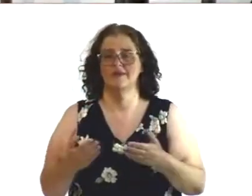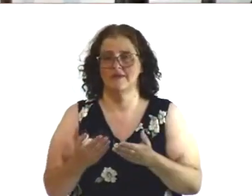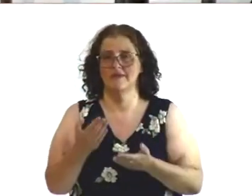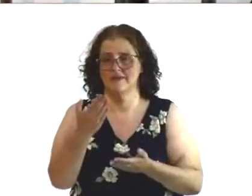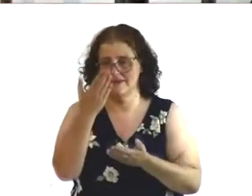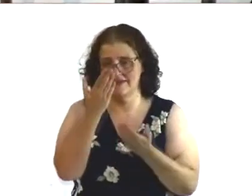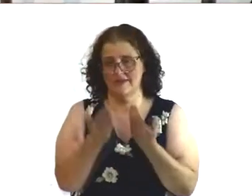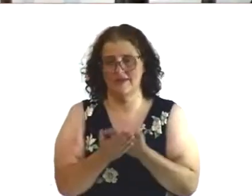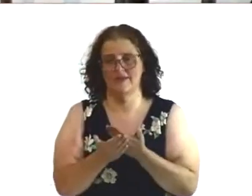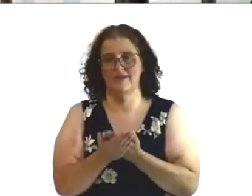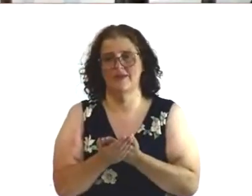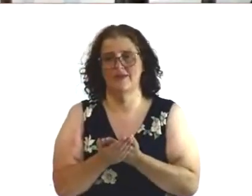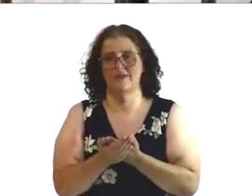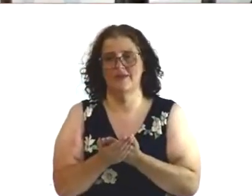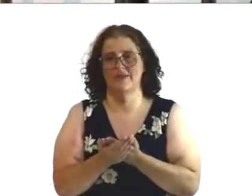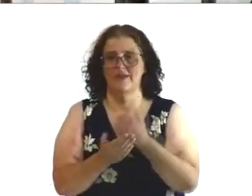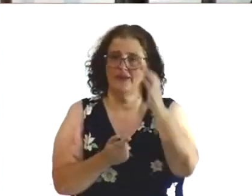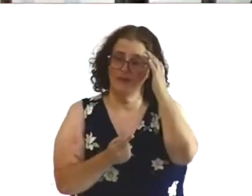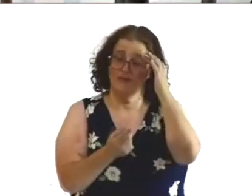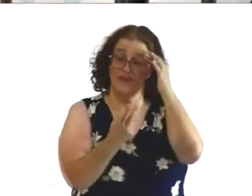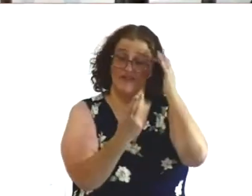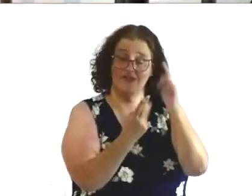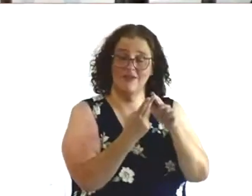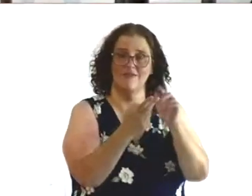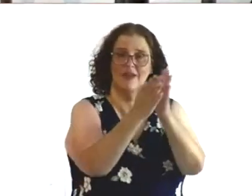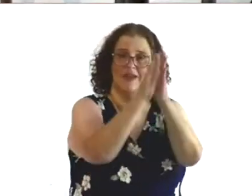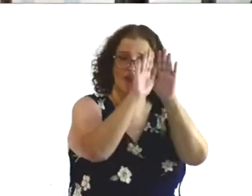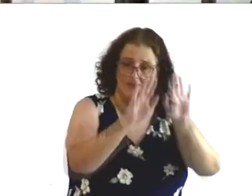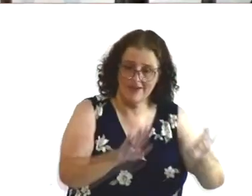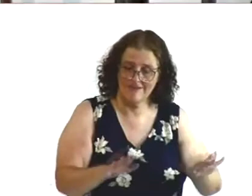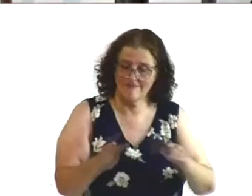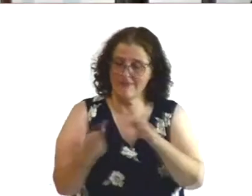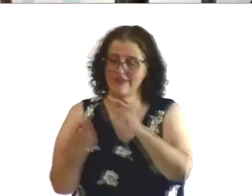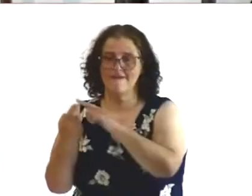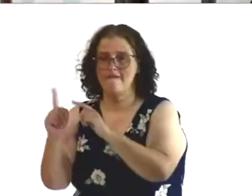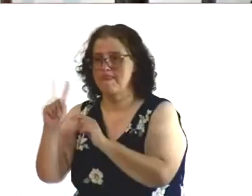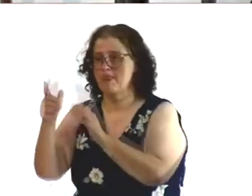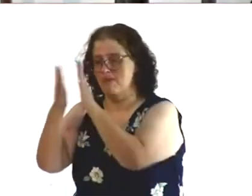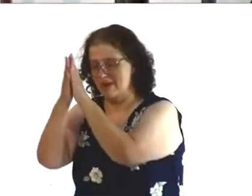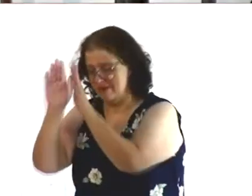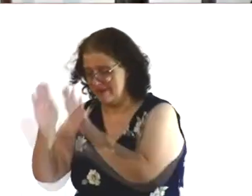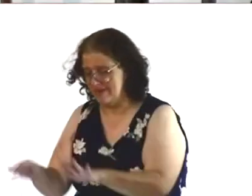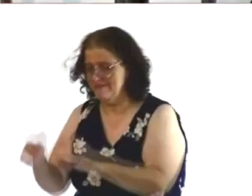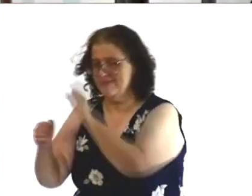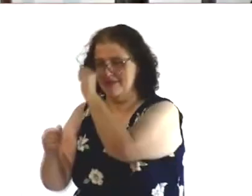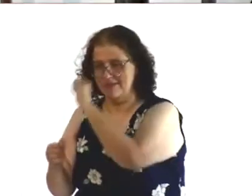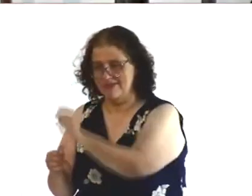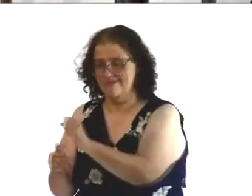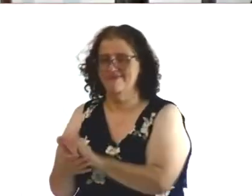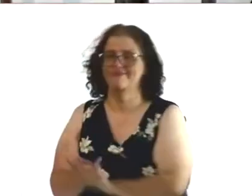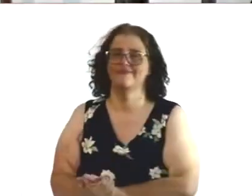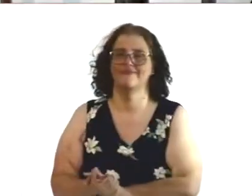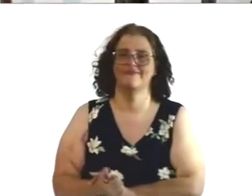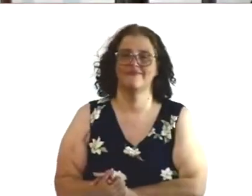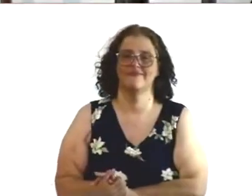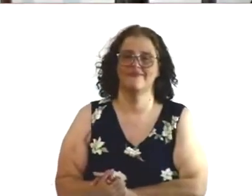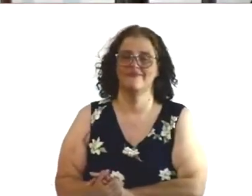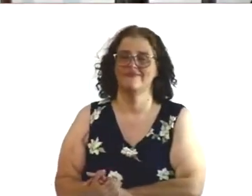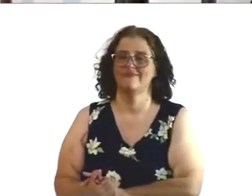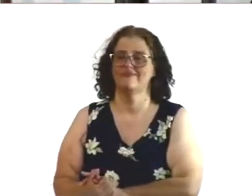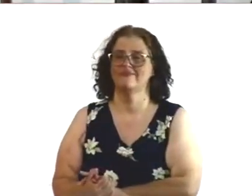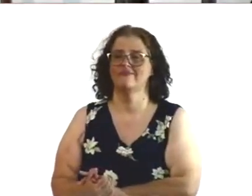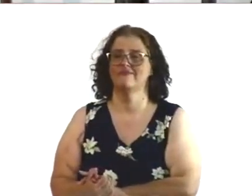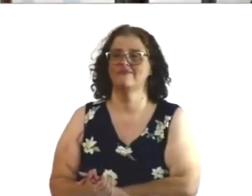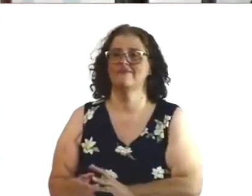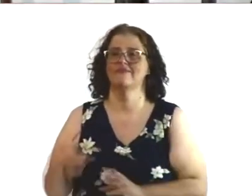adorar, tem gente que procura para não adorar. E eu disse, ao final, vamos orar para que nós estejamos entre os